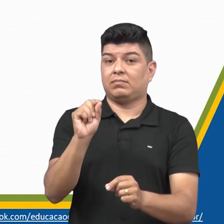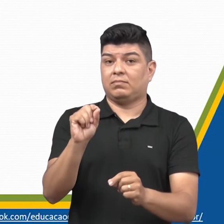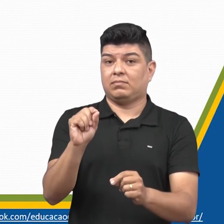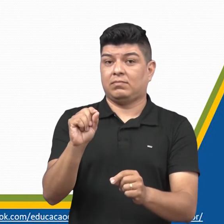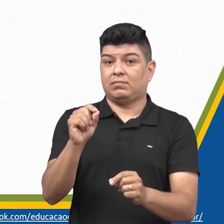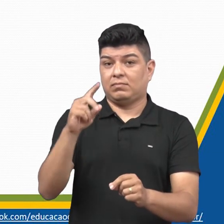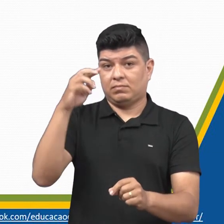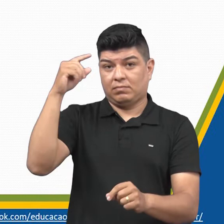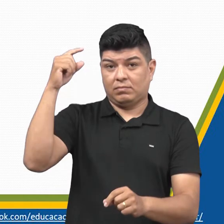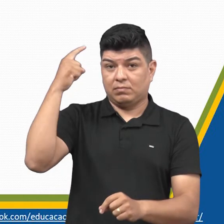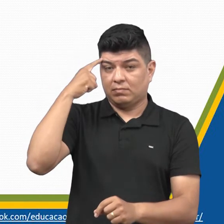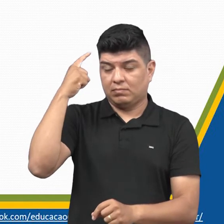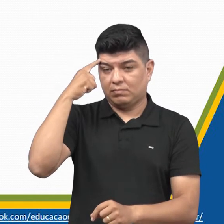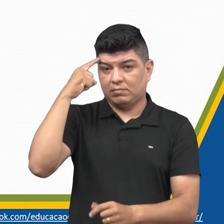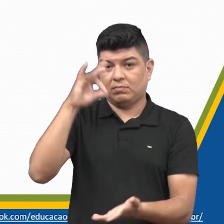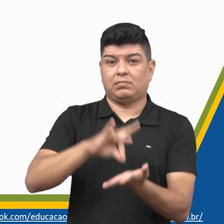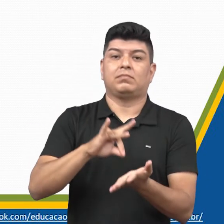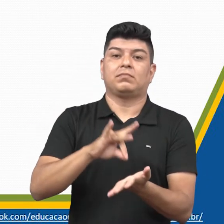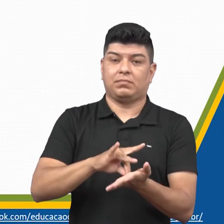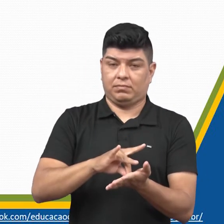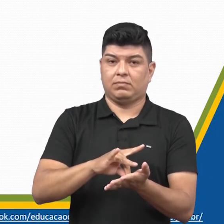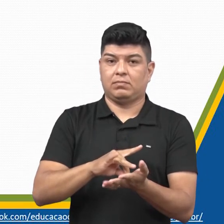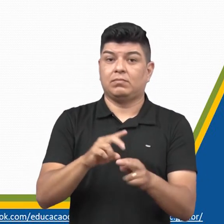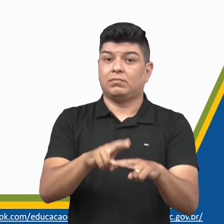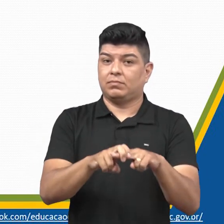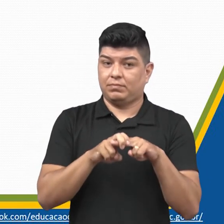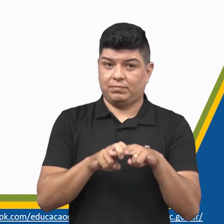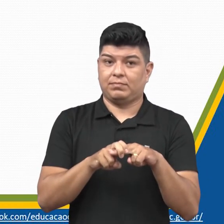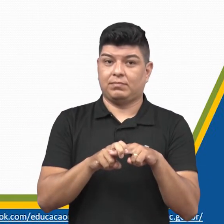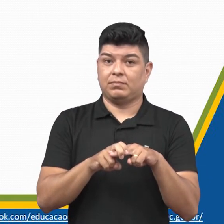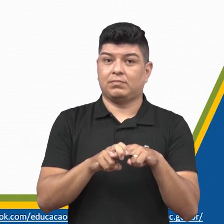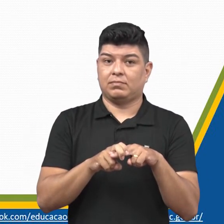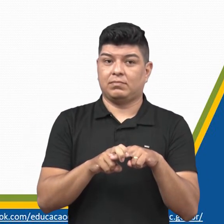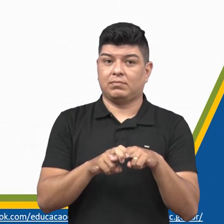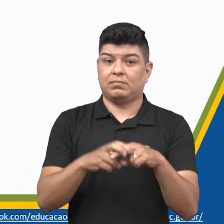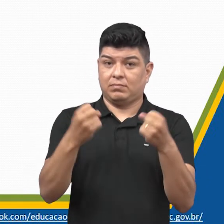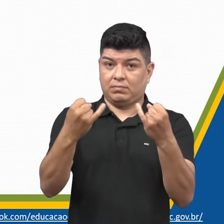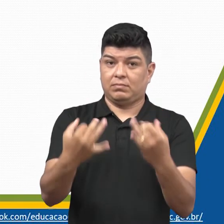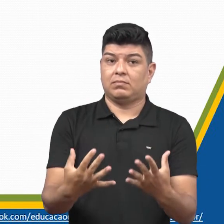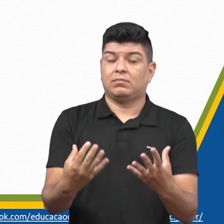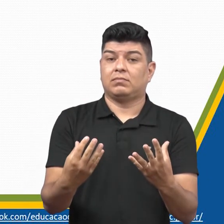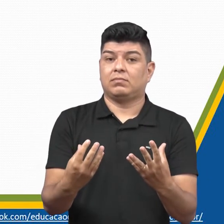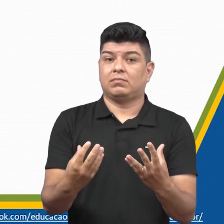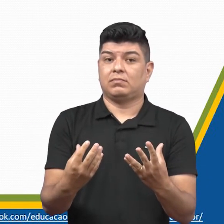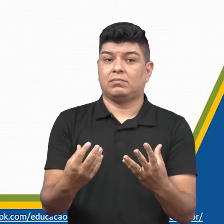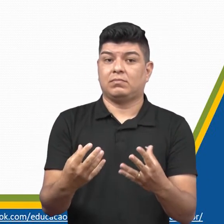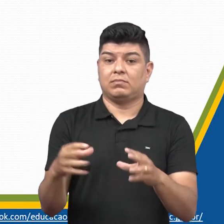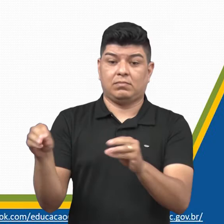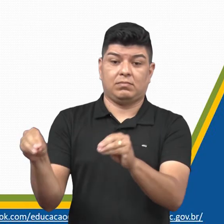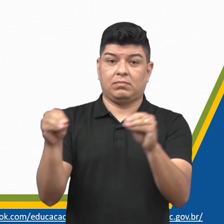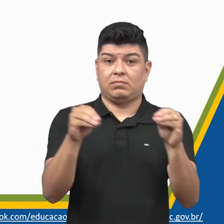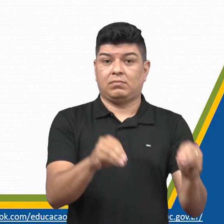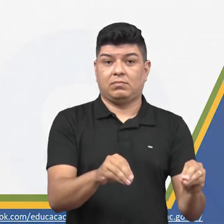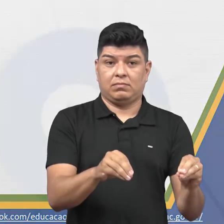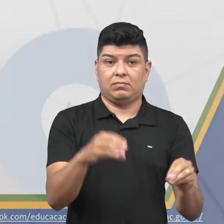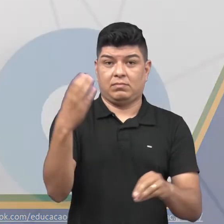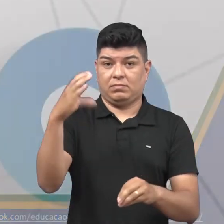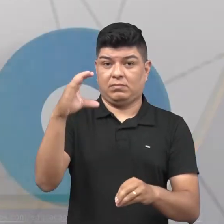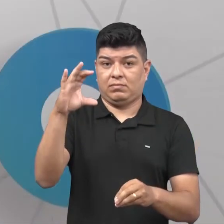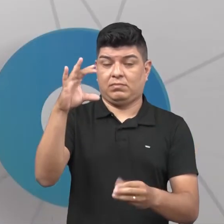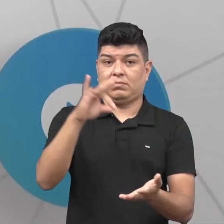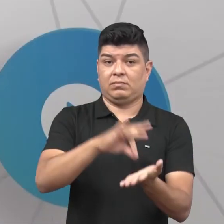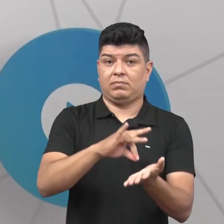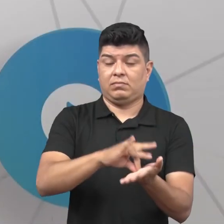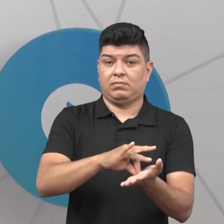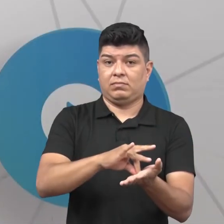questão racional e, portanto, né, esse método dedutivo está mais voltado para questões e para ciências exatas, como, por